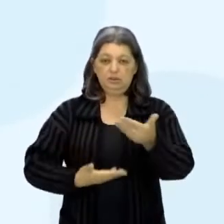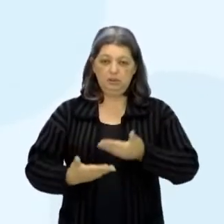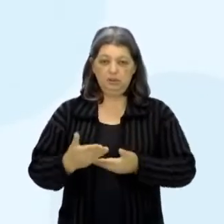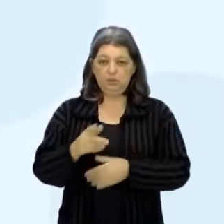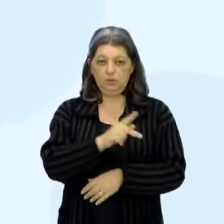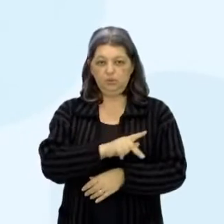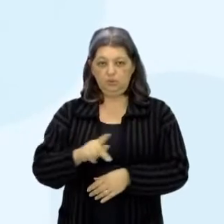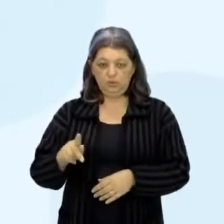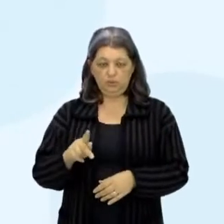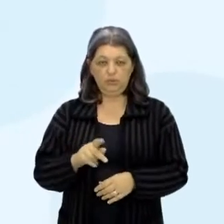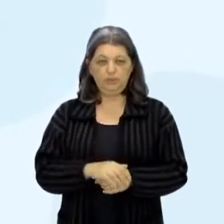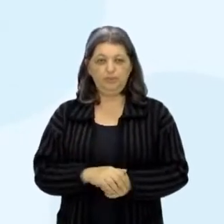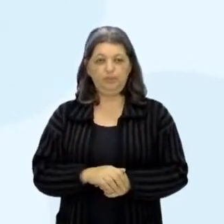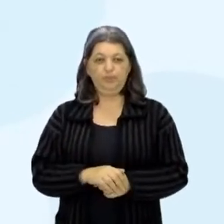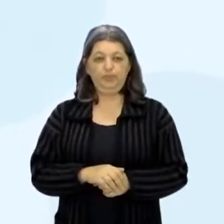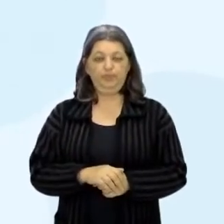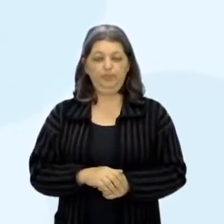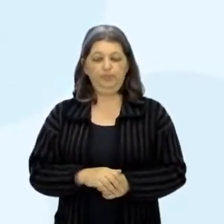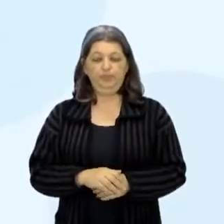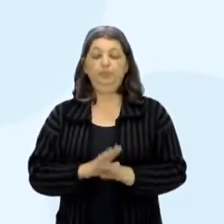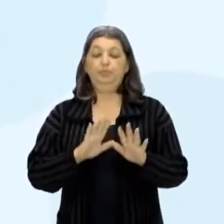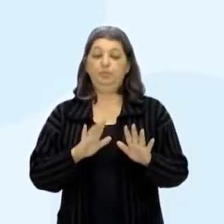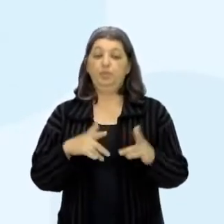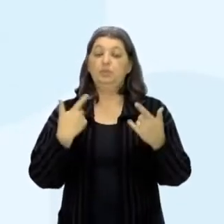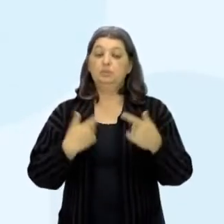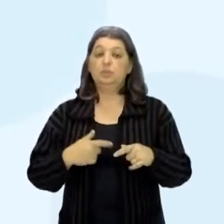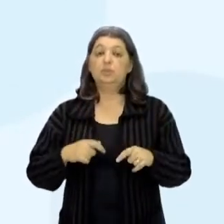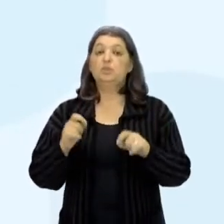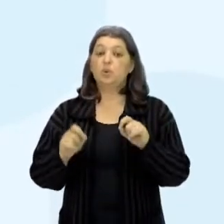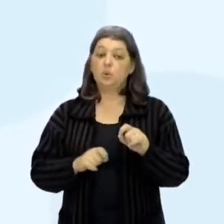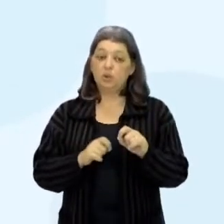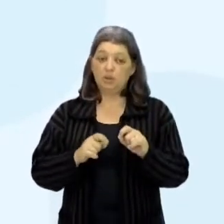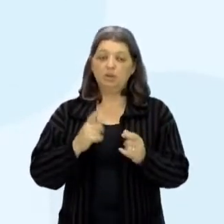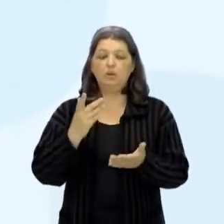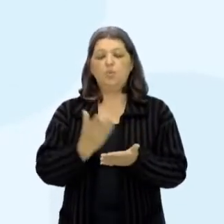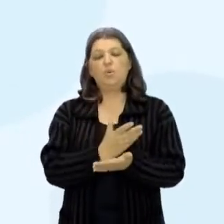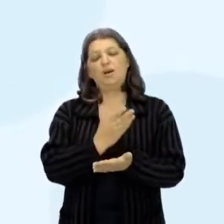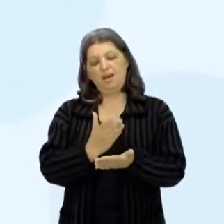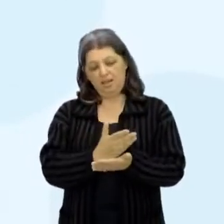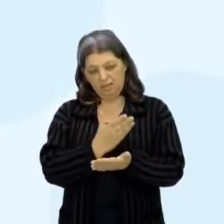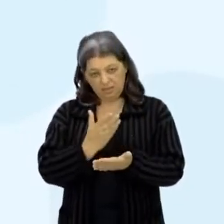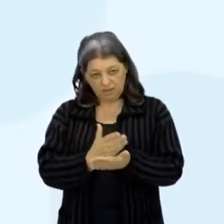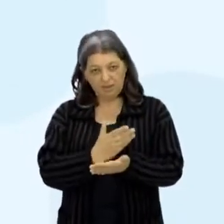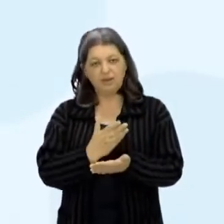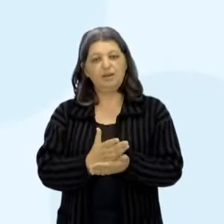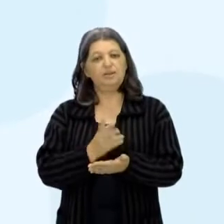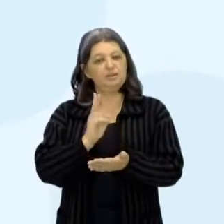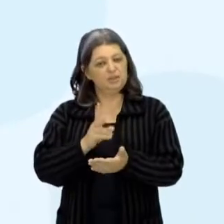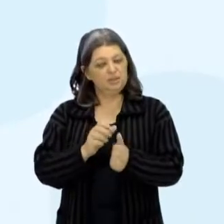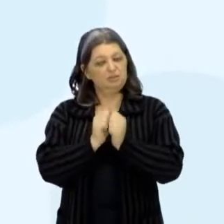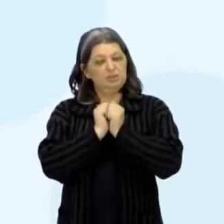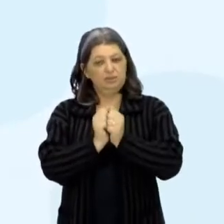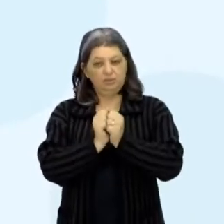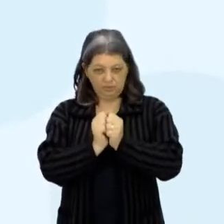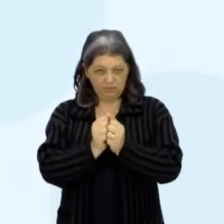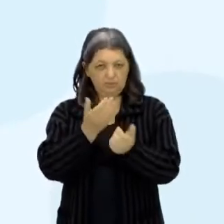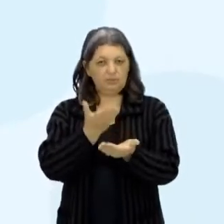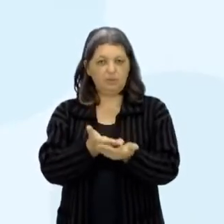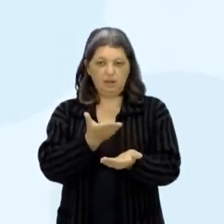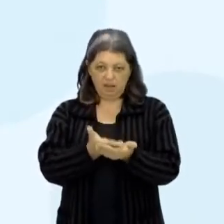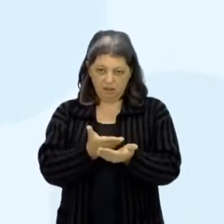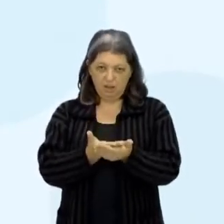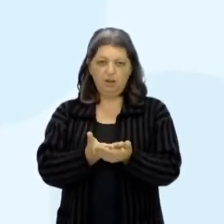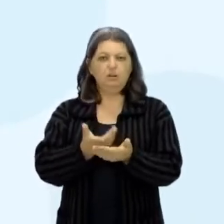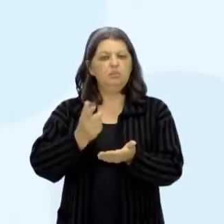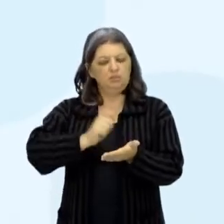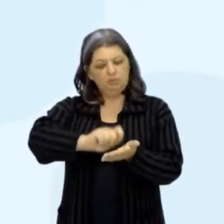e, para isso, não esqueça aí do seu velho caderninho, o seu companheiro aí de aula, que é para você fazer as